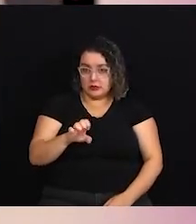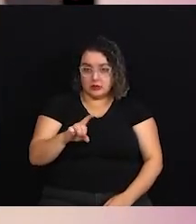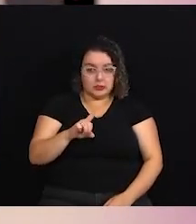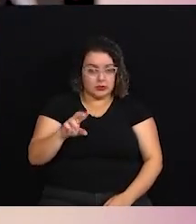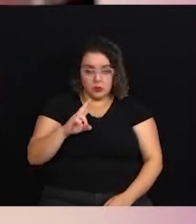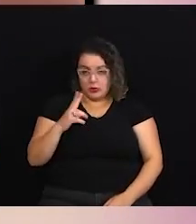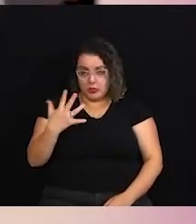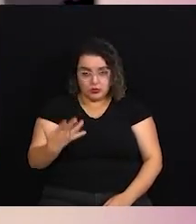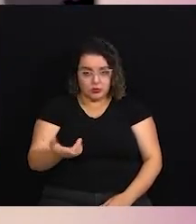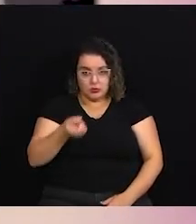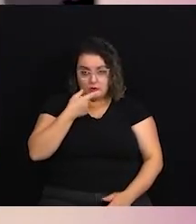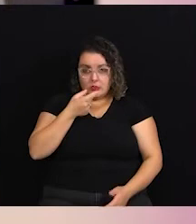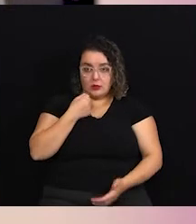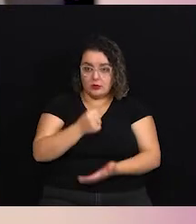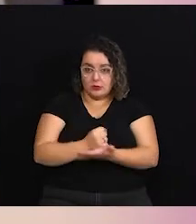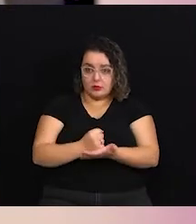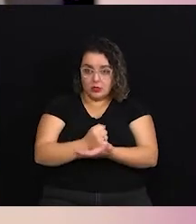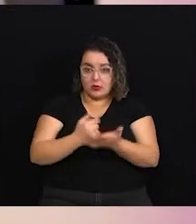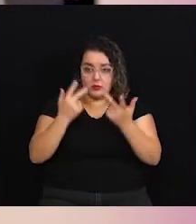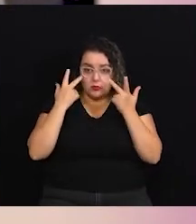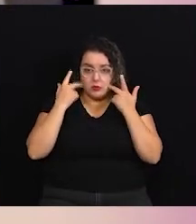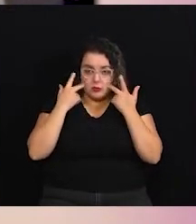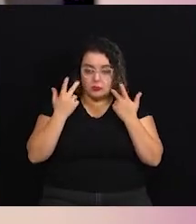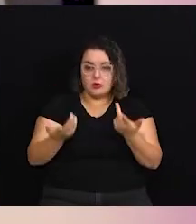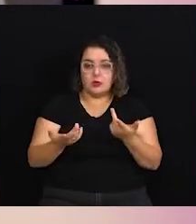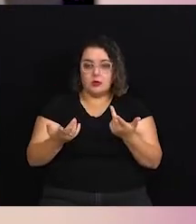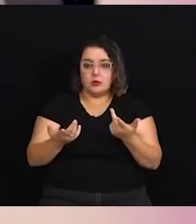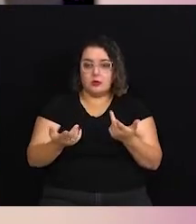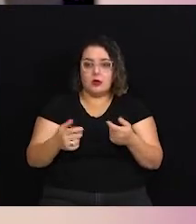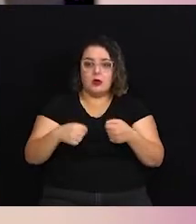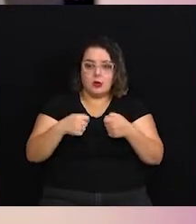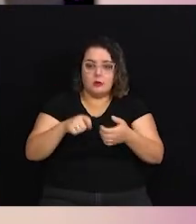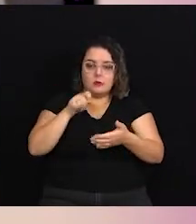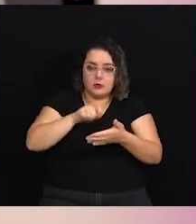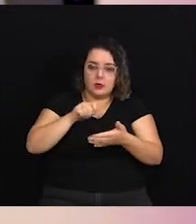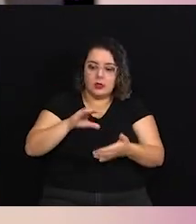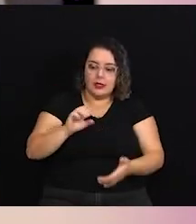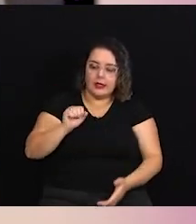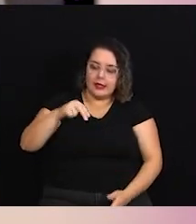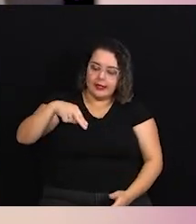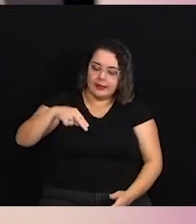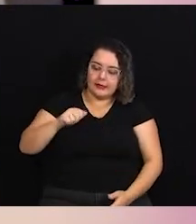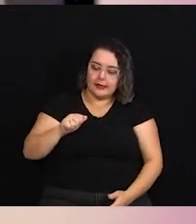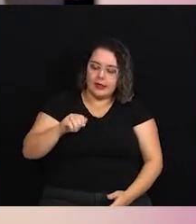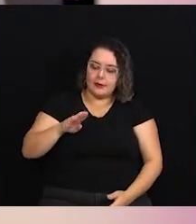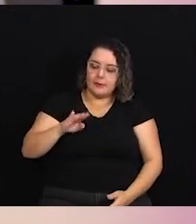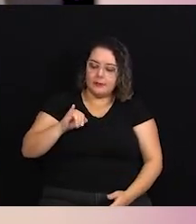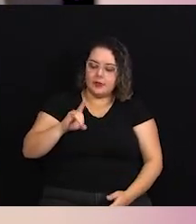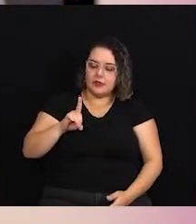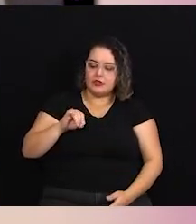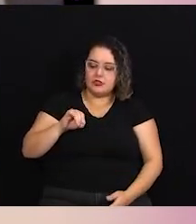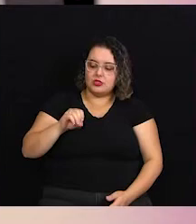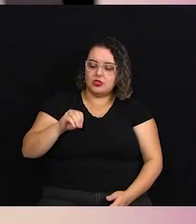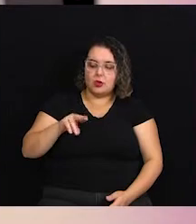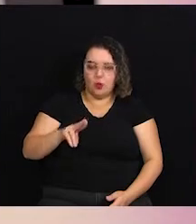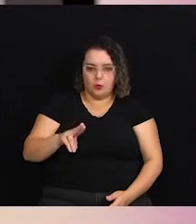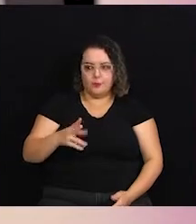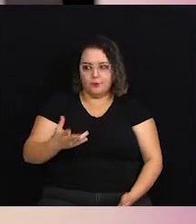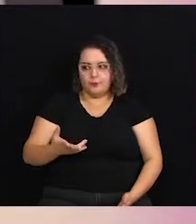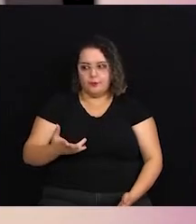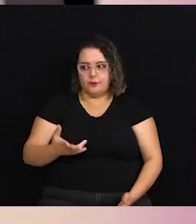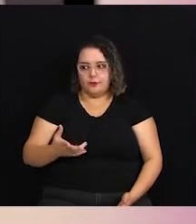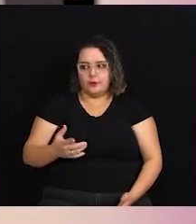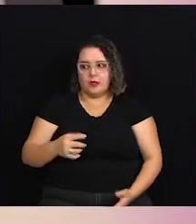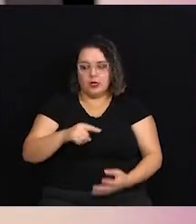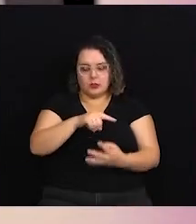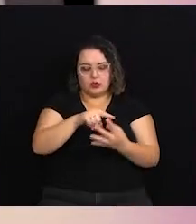não não resolvem com as medicações habituais antigo para escrever o canabidiol então só para você ver temos as